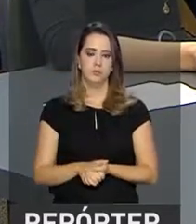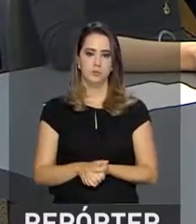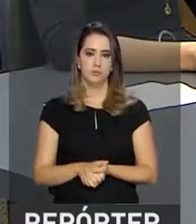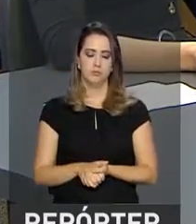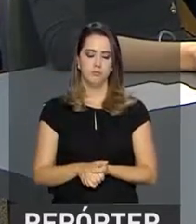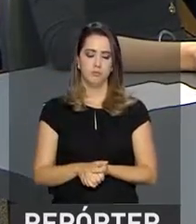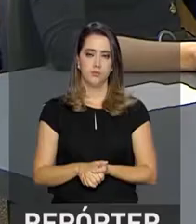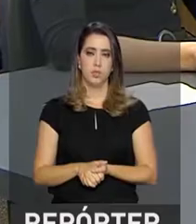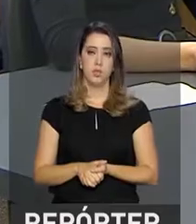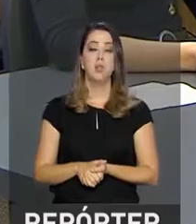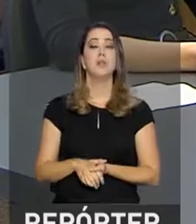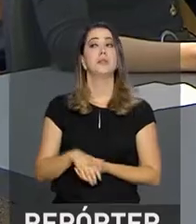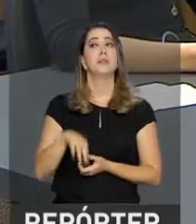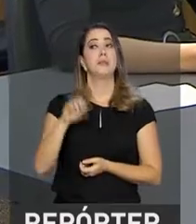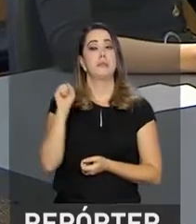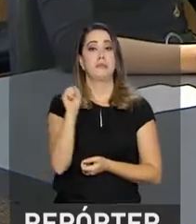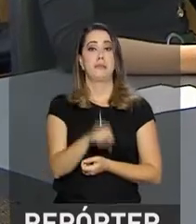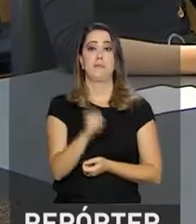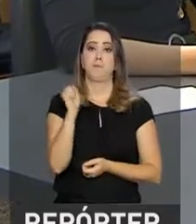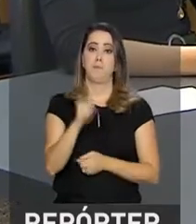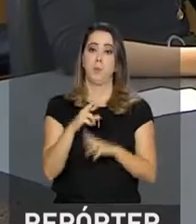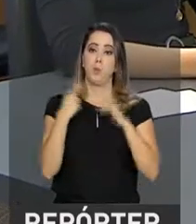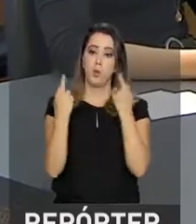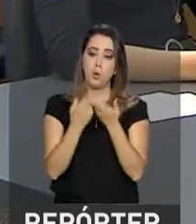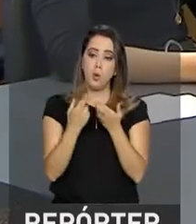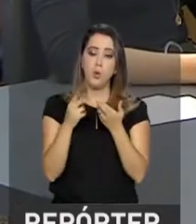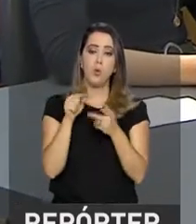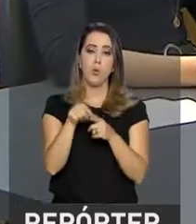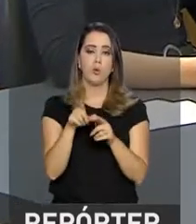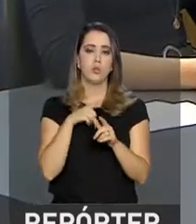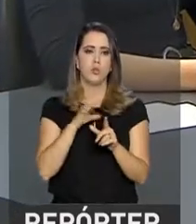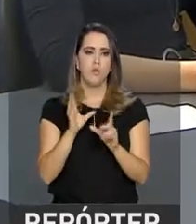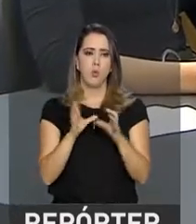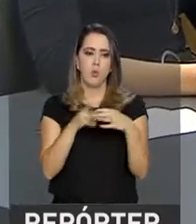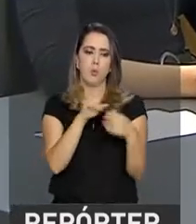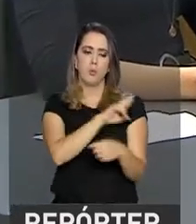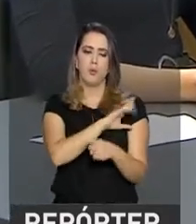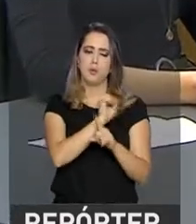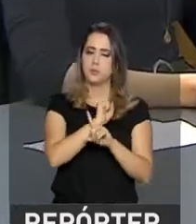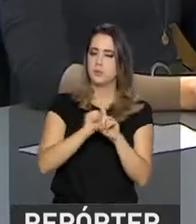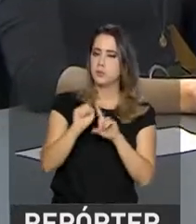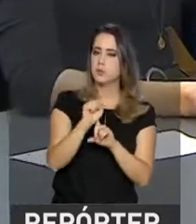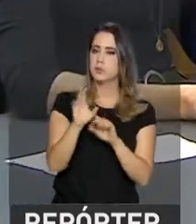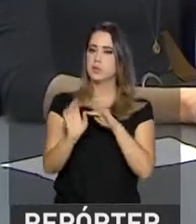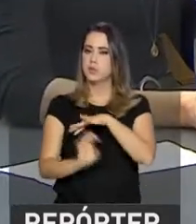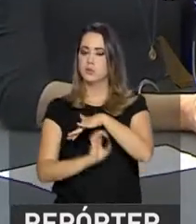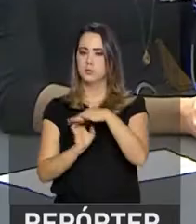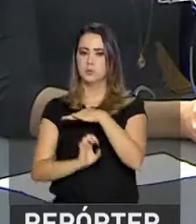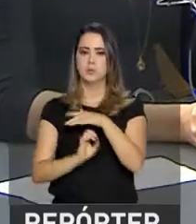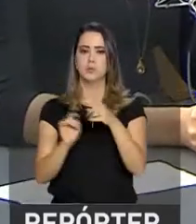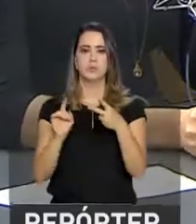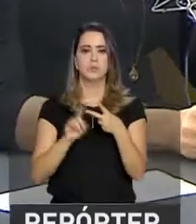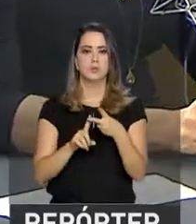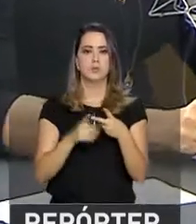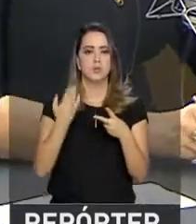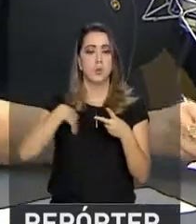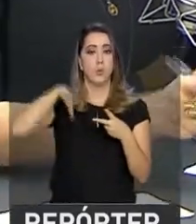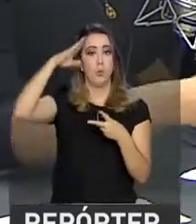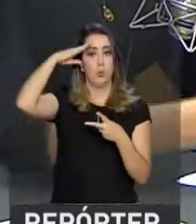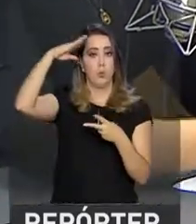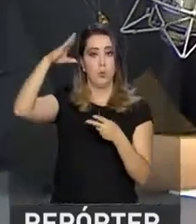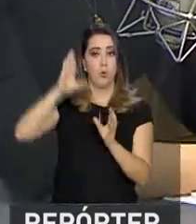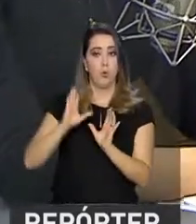bastante concorrida com membros da sociedade civil organizada empresários o comandante da marinha